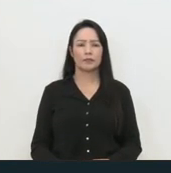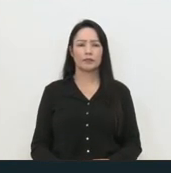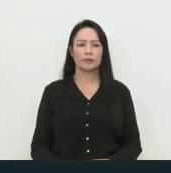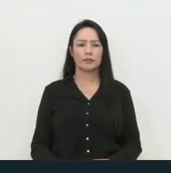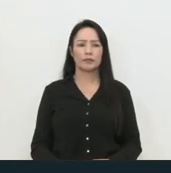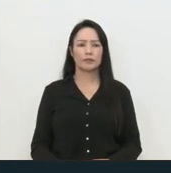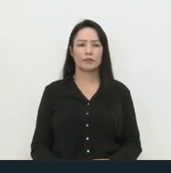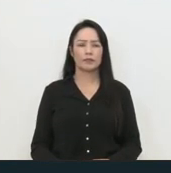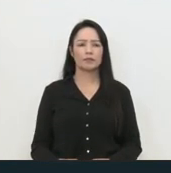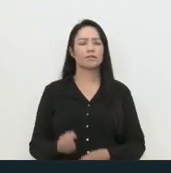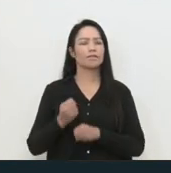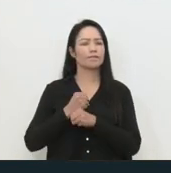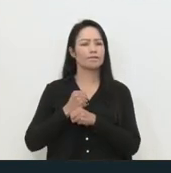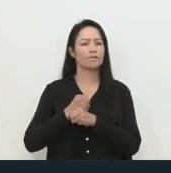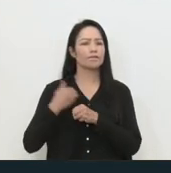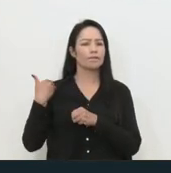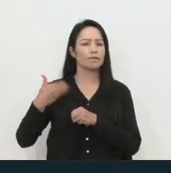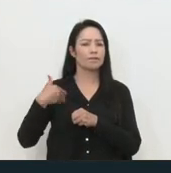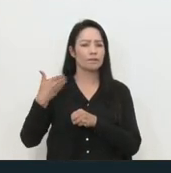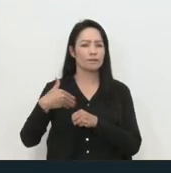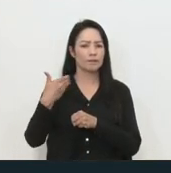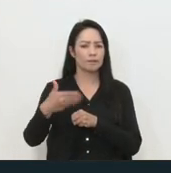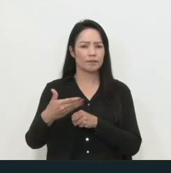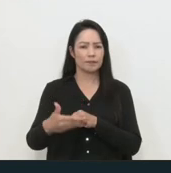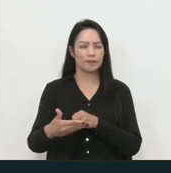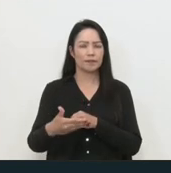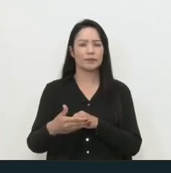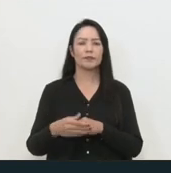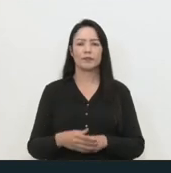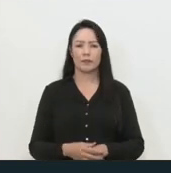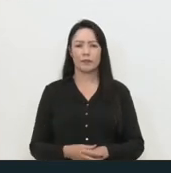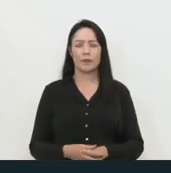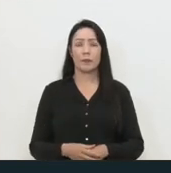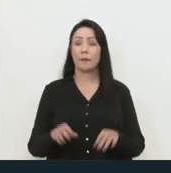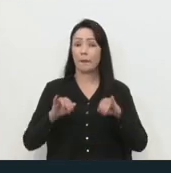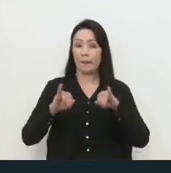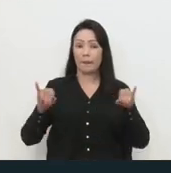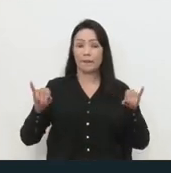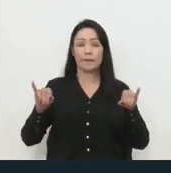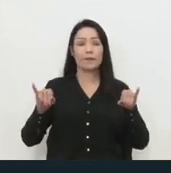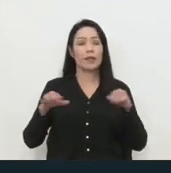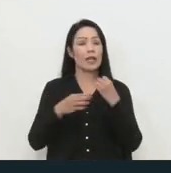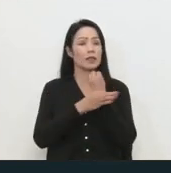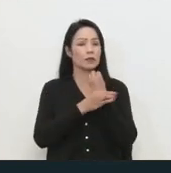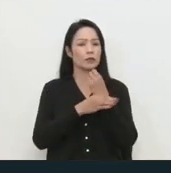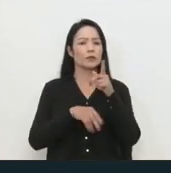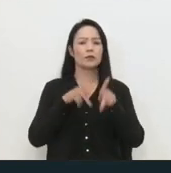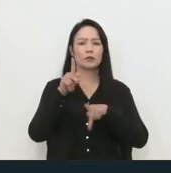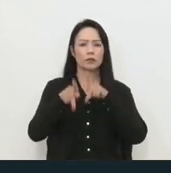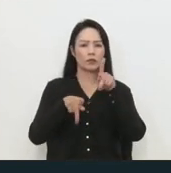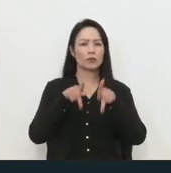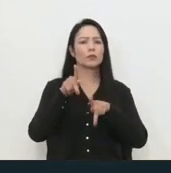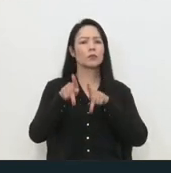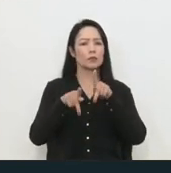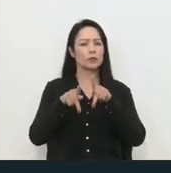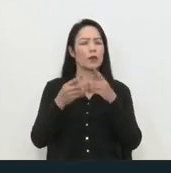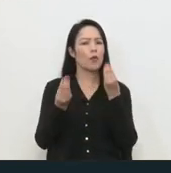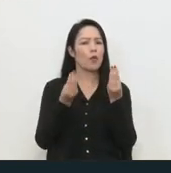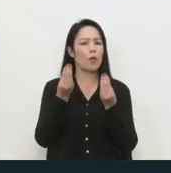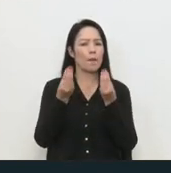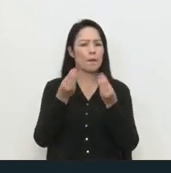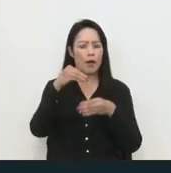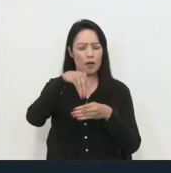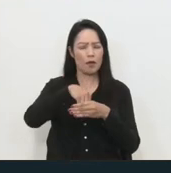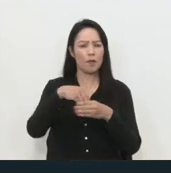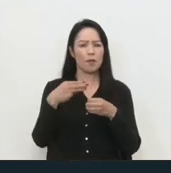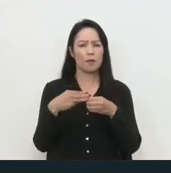já de alguns anos para cá quero falar aqui hoje sobre a questão da Segurança Pública dentro do município de